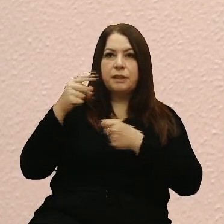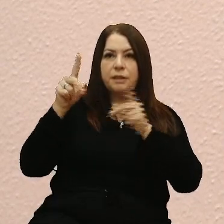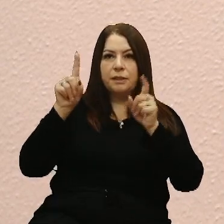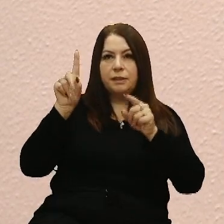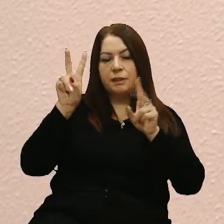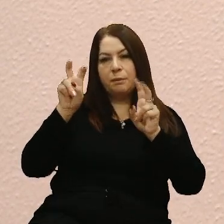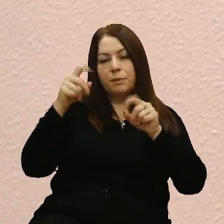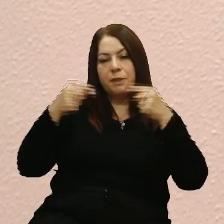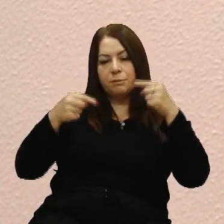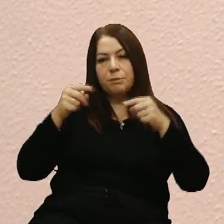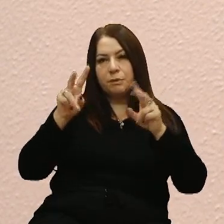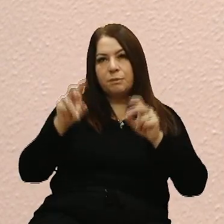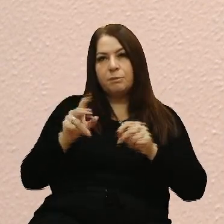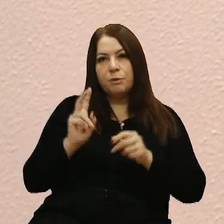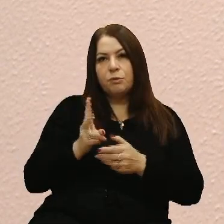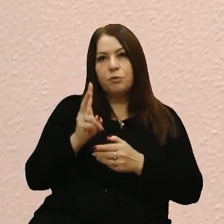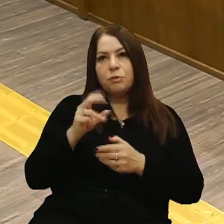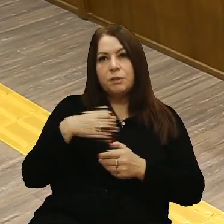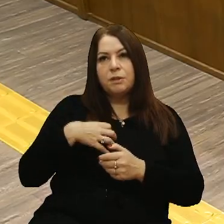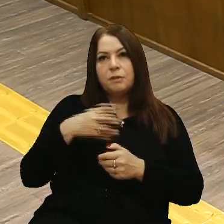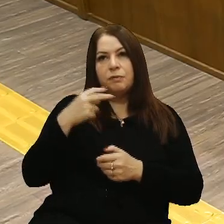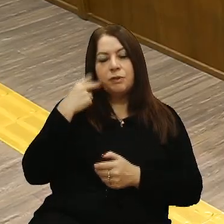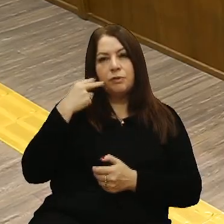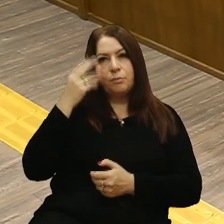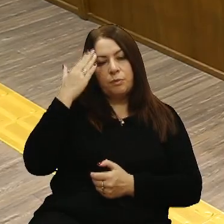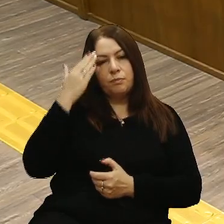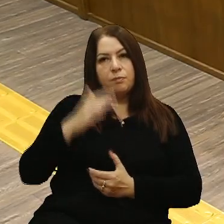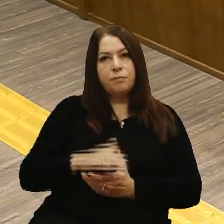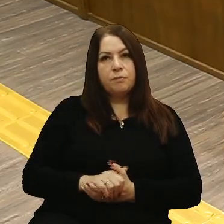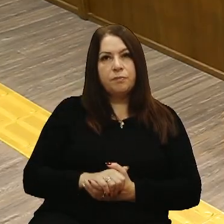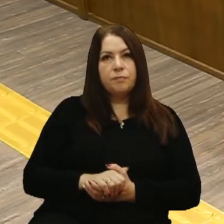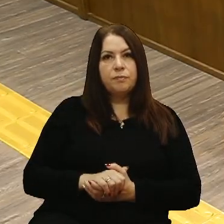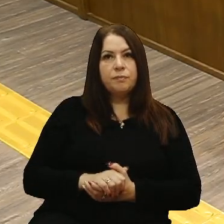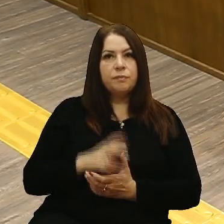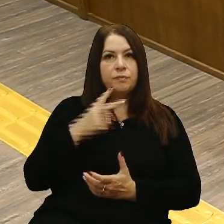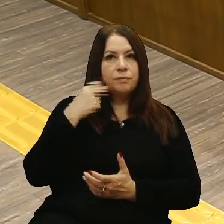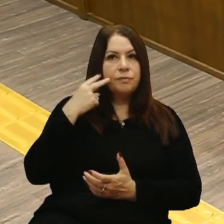Parabéns mesmo. Continue assim, vereador. Muito obrigado. Próximo inscrito, vereador Tenente